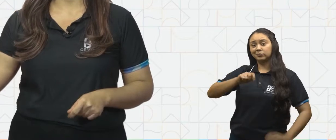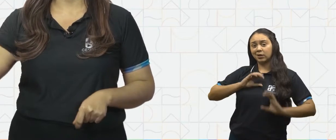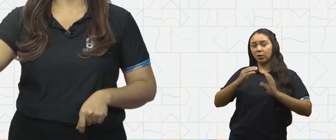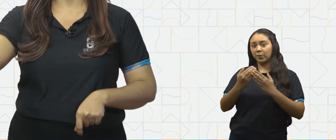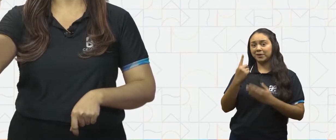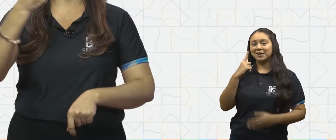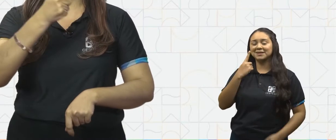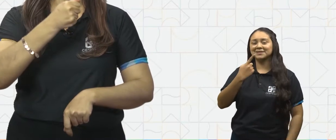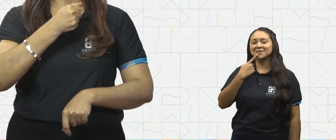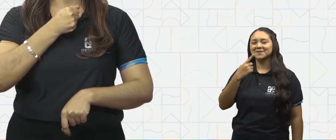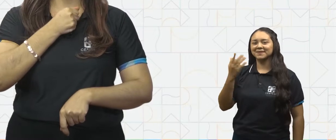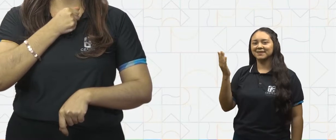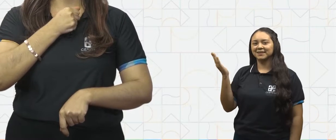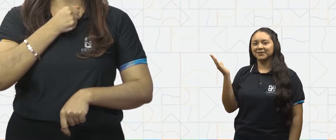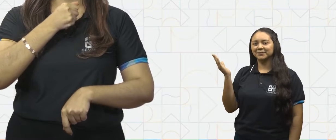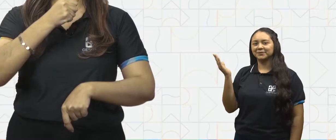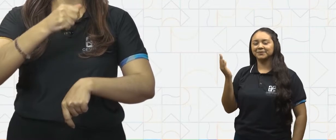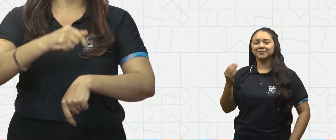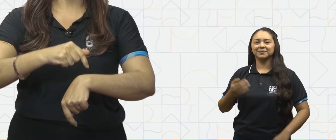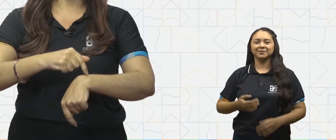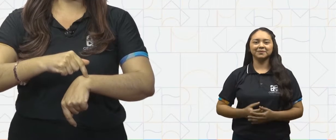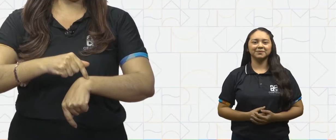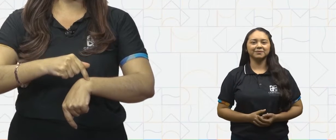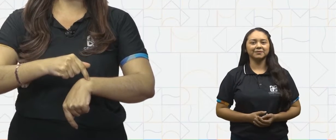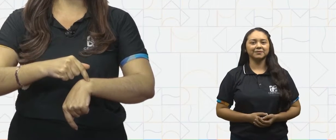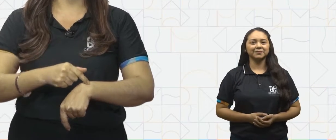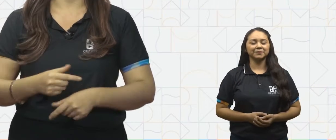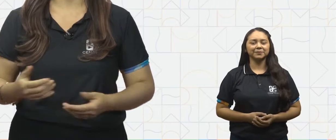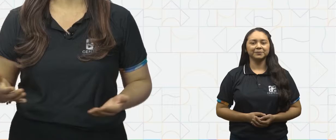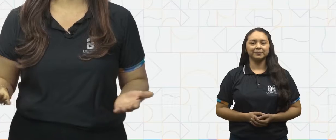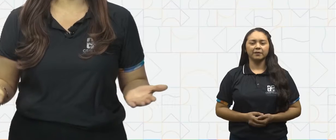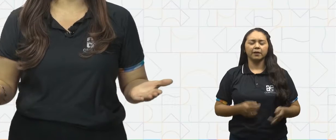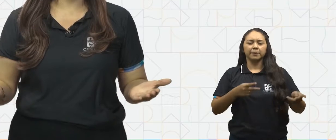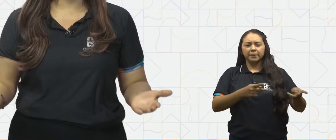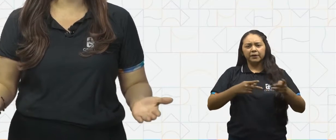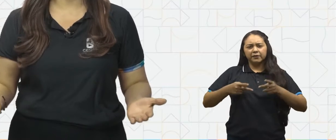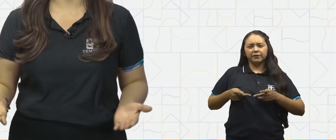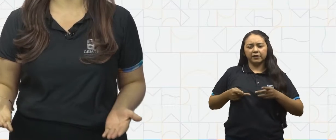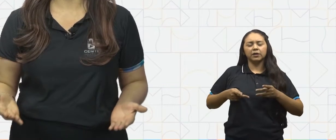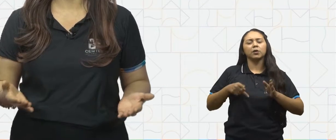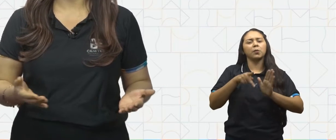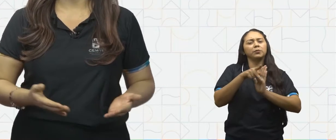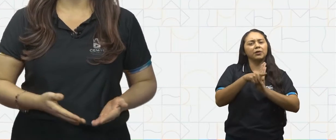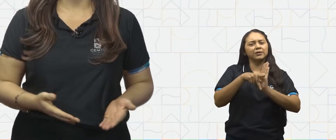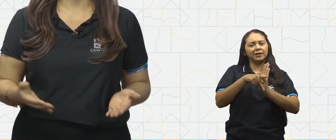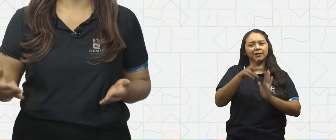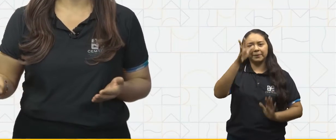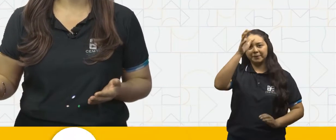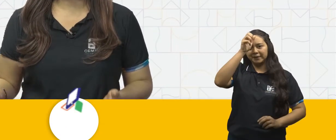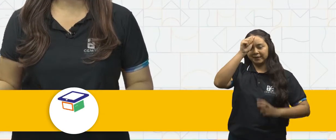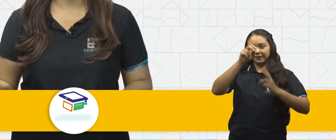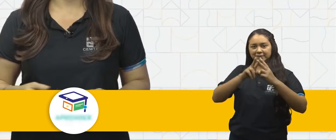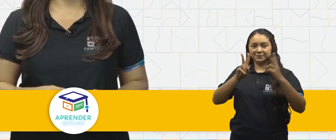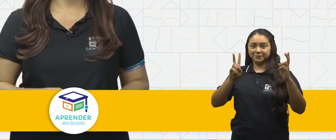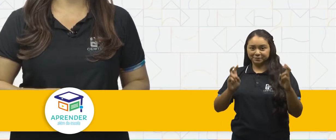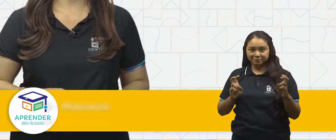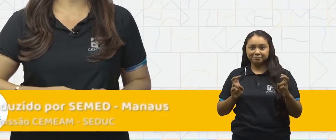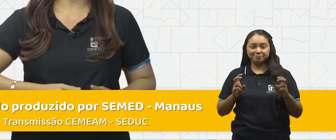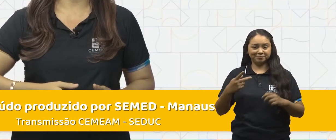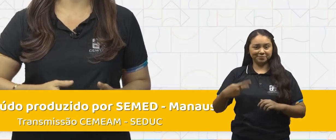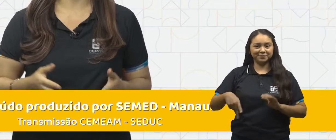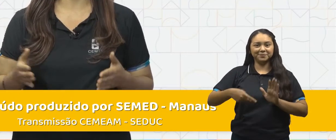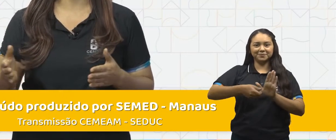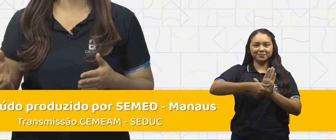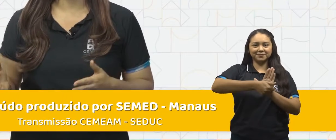Meu sinal na comunidade surda é este aqui. Seja muito bem-vindo ao projeto Aprender